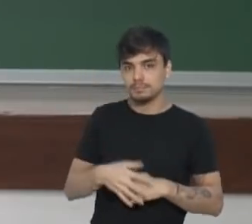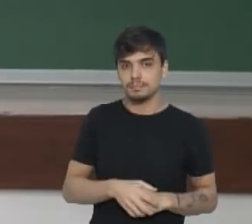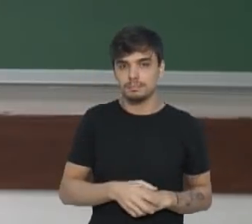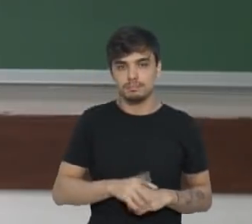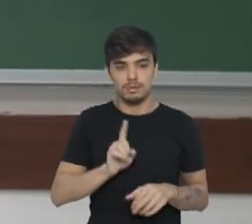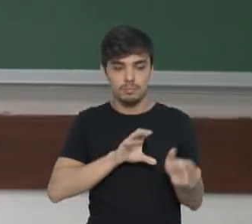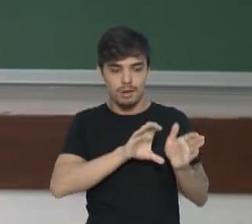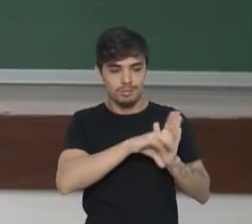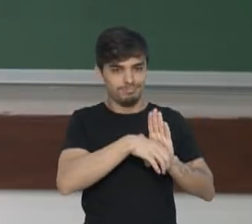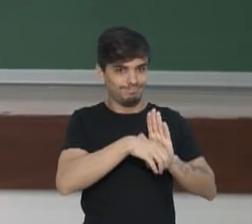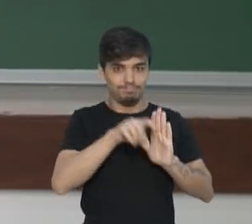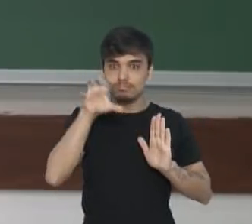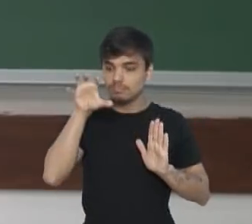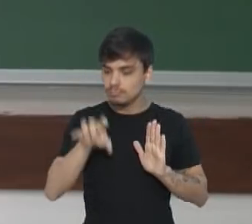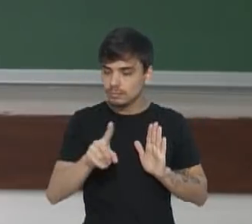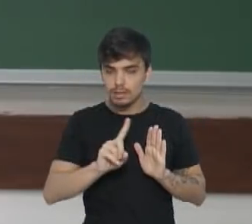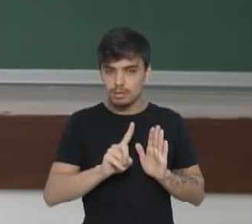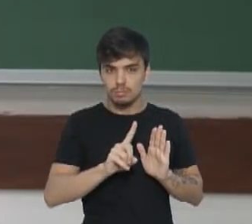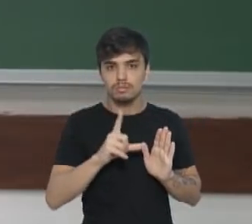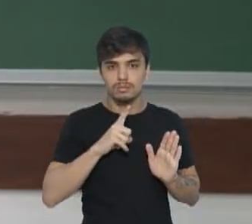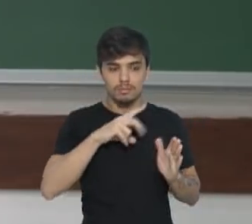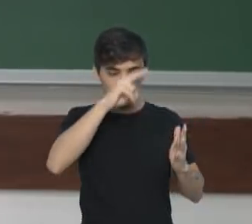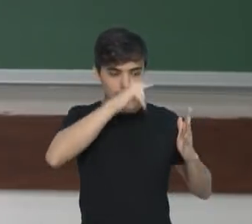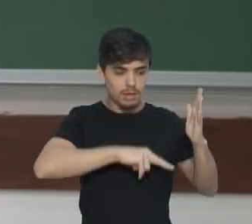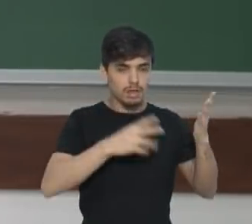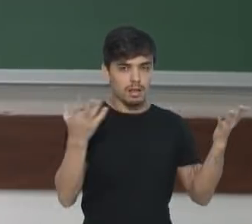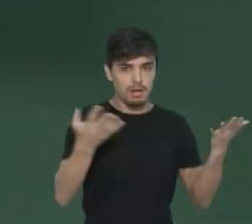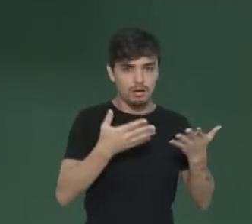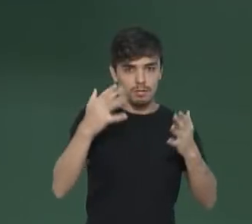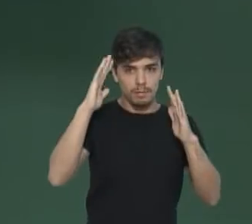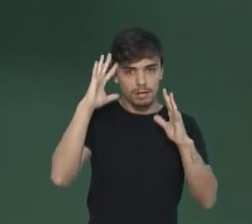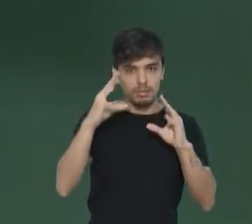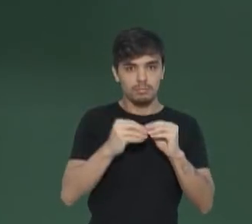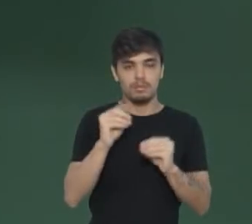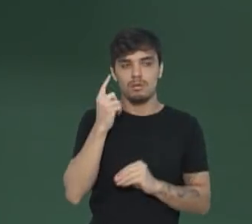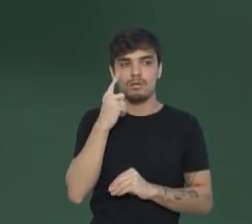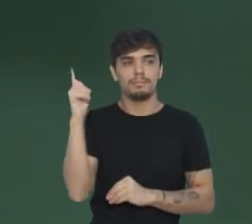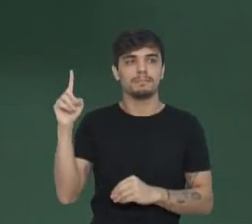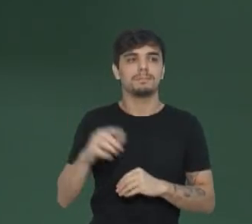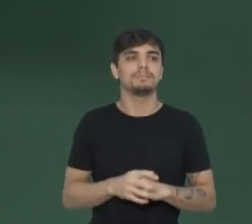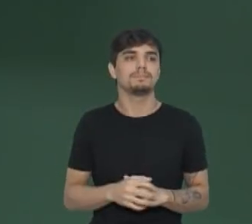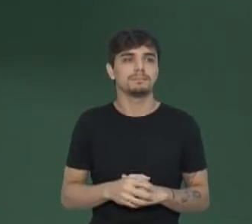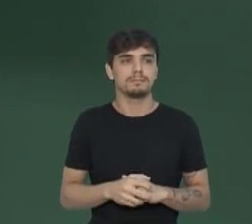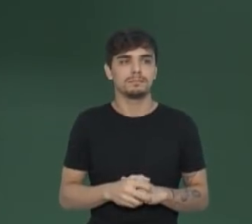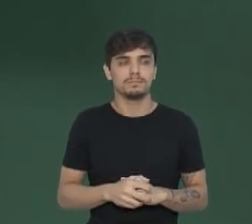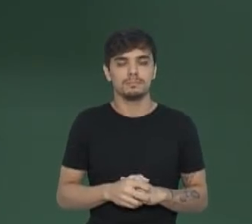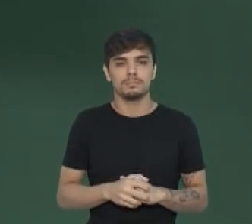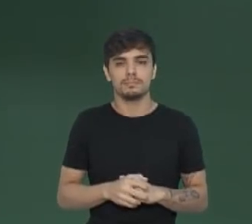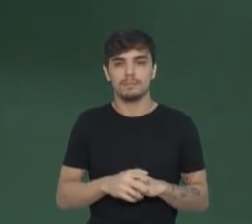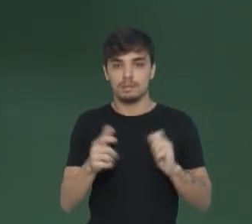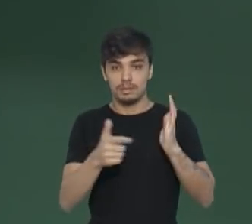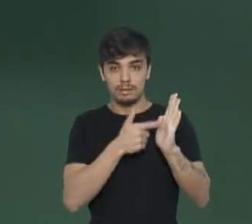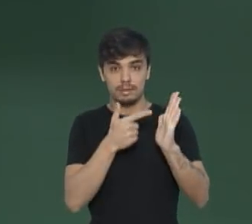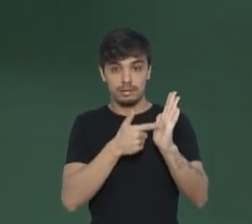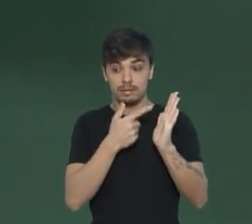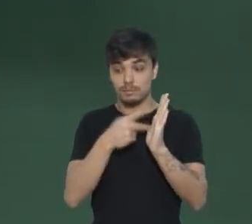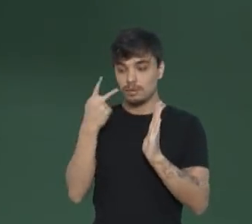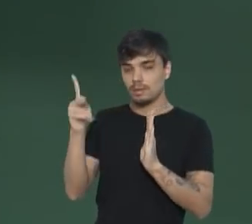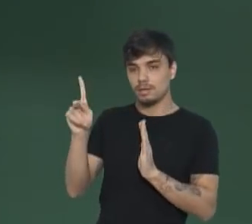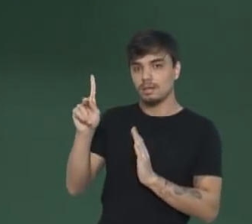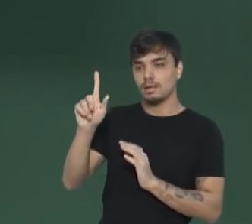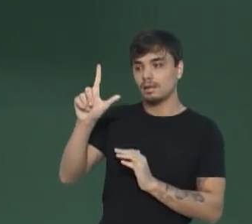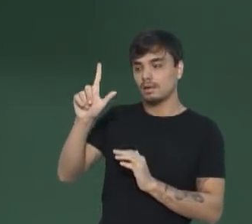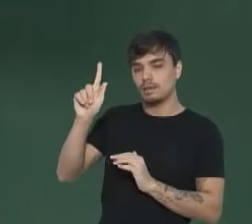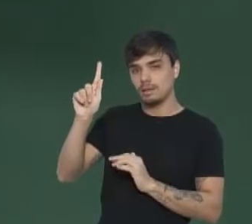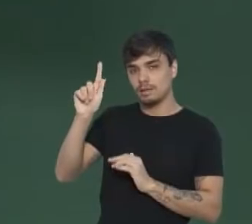não é bem isso, tá? Para analisar isso, nós vamos ler diretamente do filósofo, tá? O livro dele chamado Gaia Ciência, no parágrafo